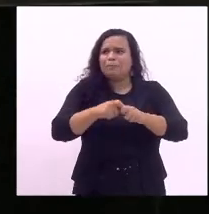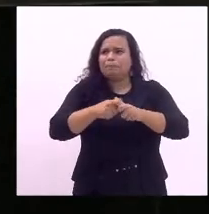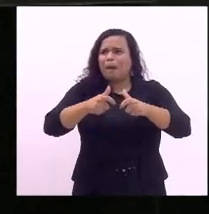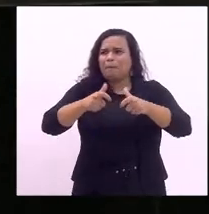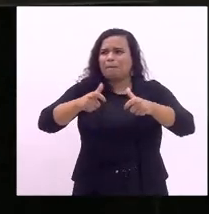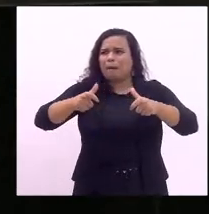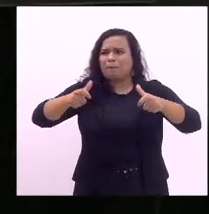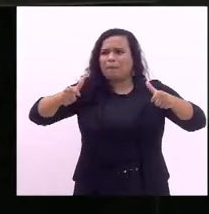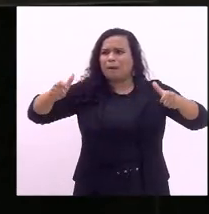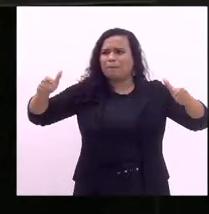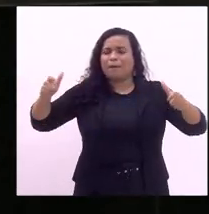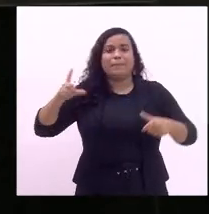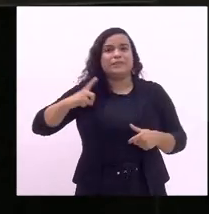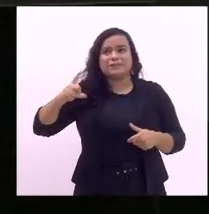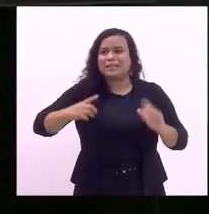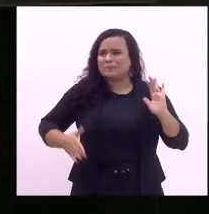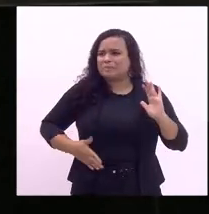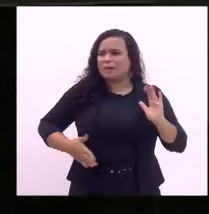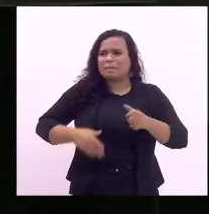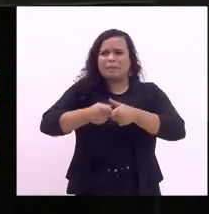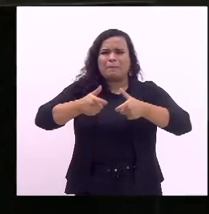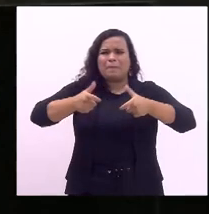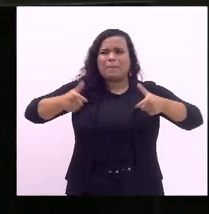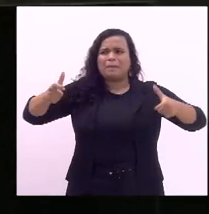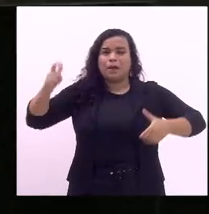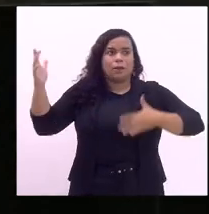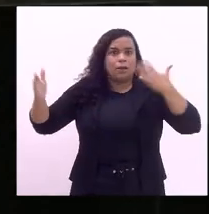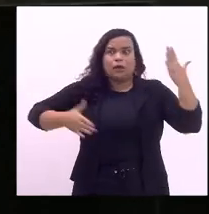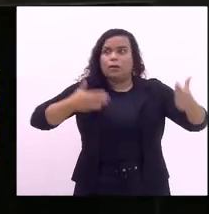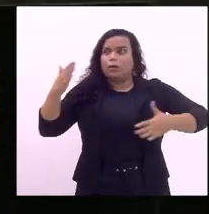forma assustadora.